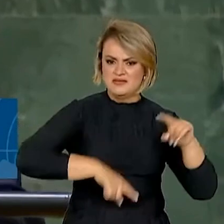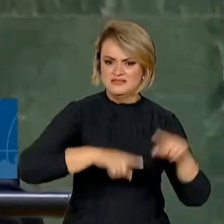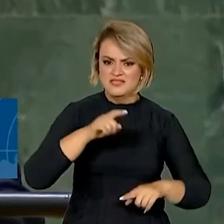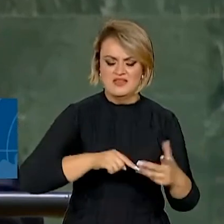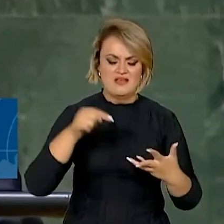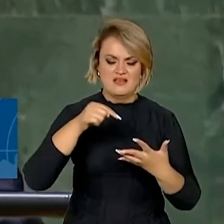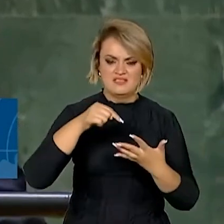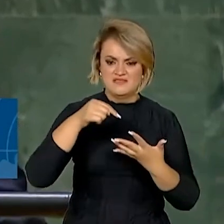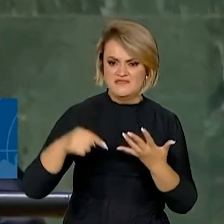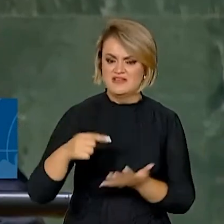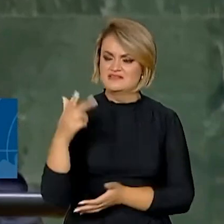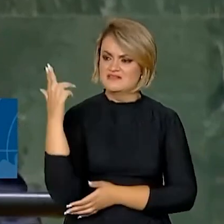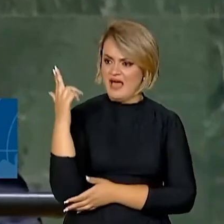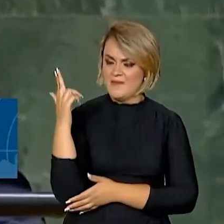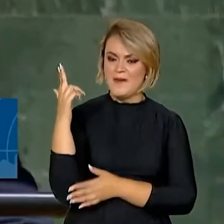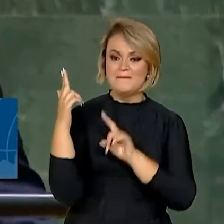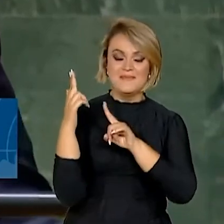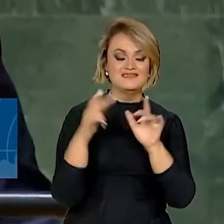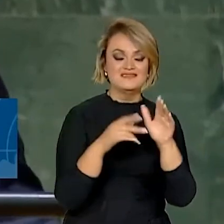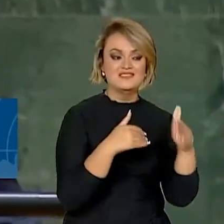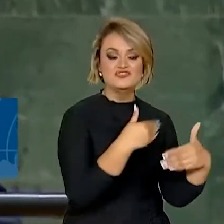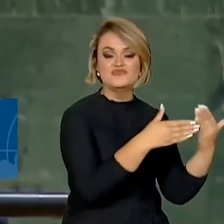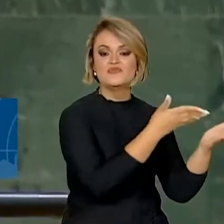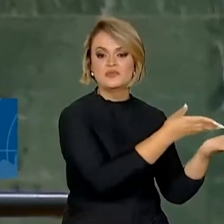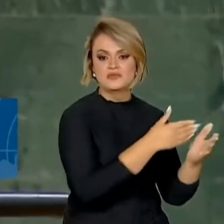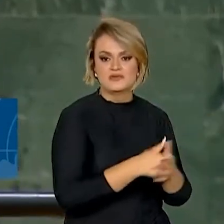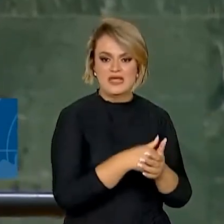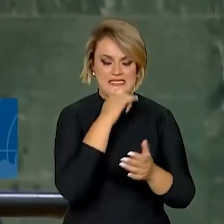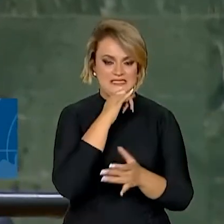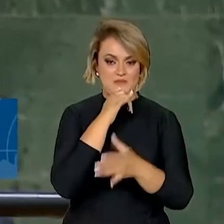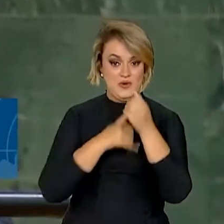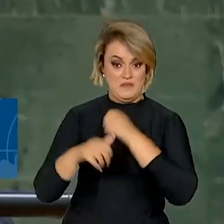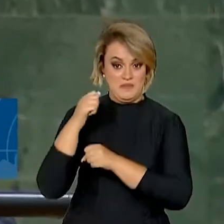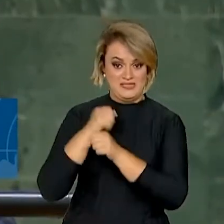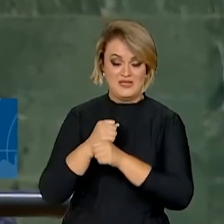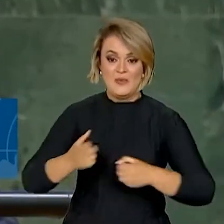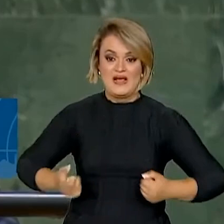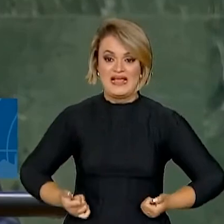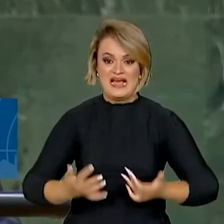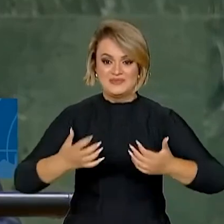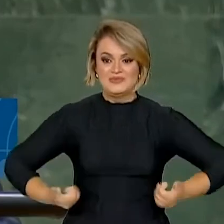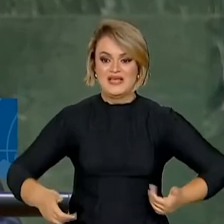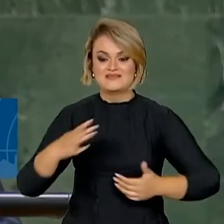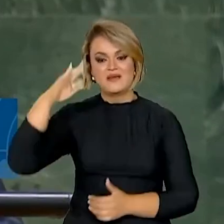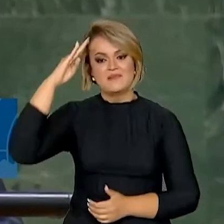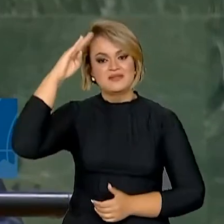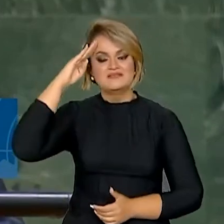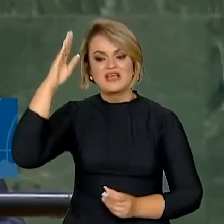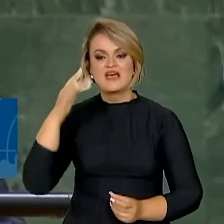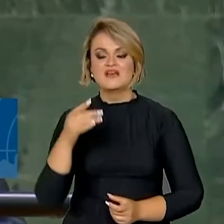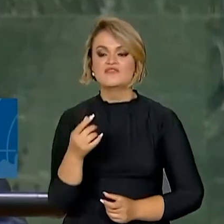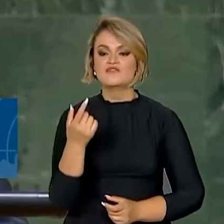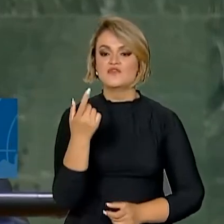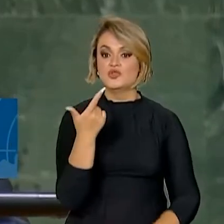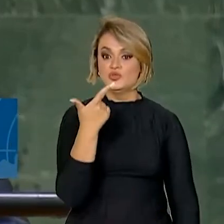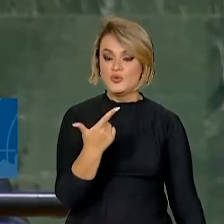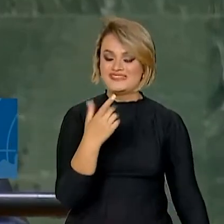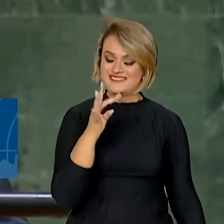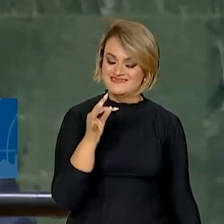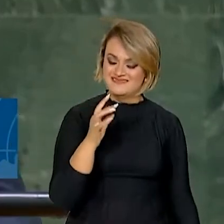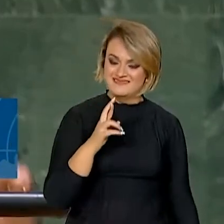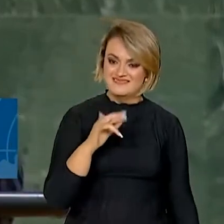e pouco em desenvolvimento. No ano passado, os gastos militares somaram mais de